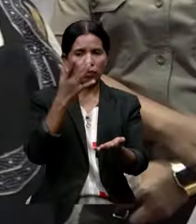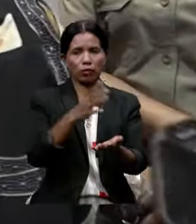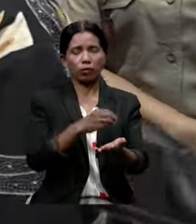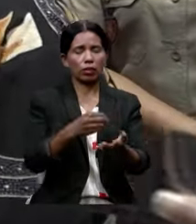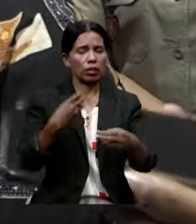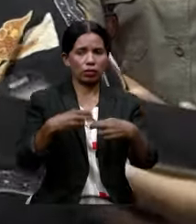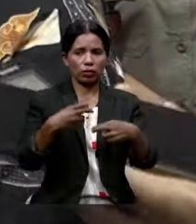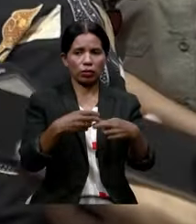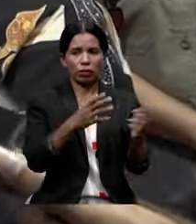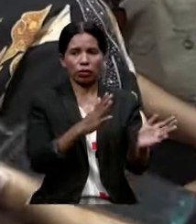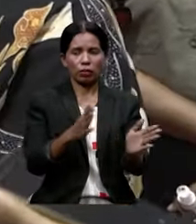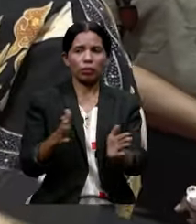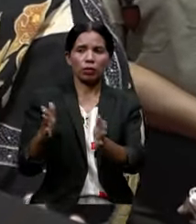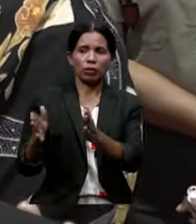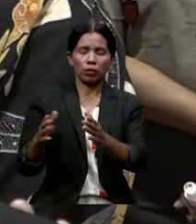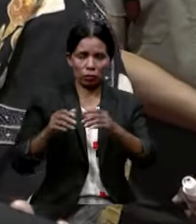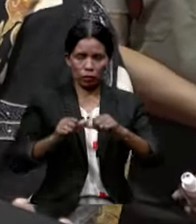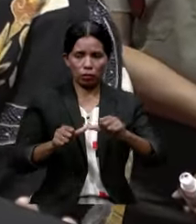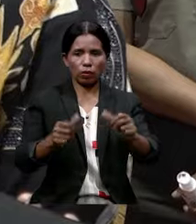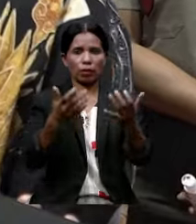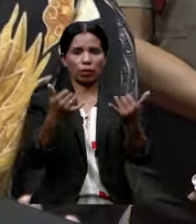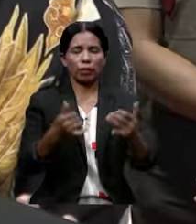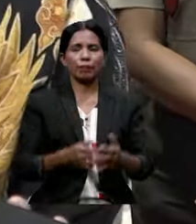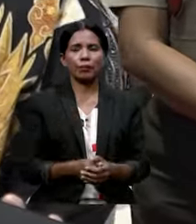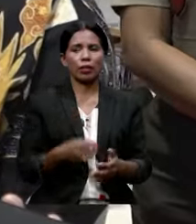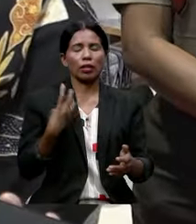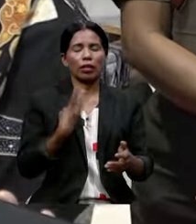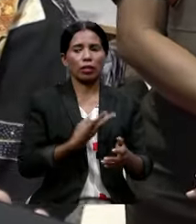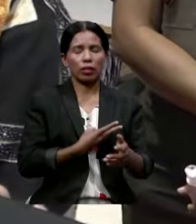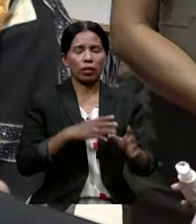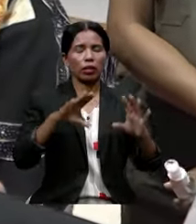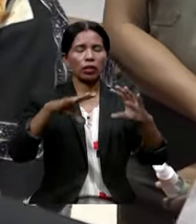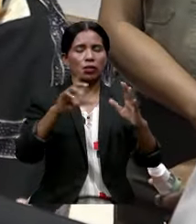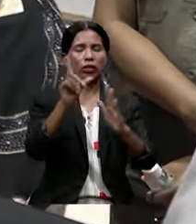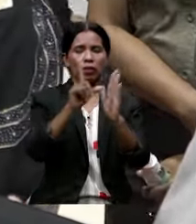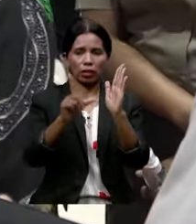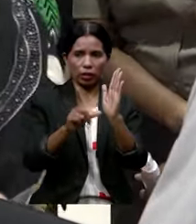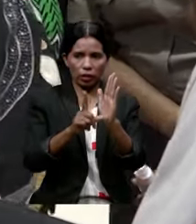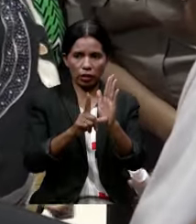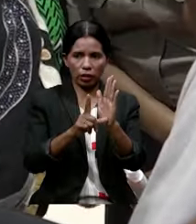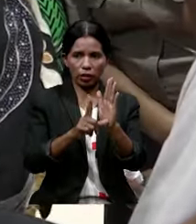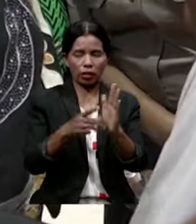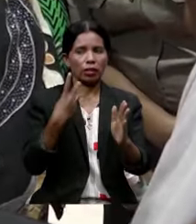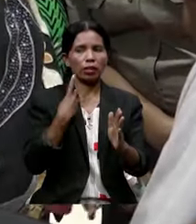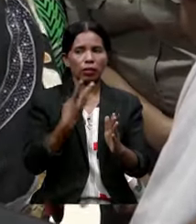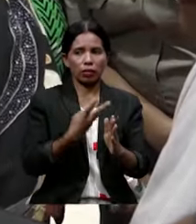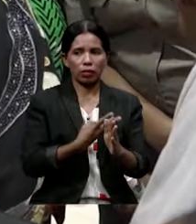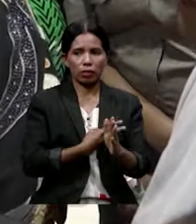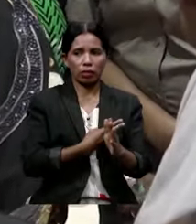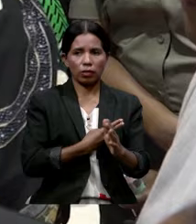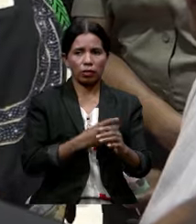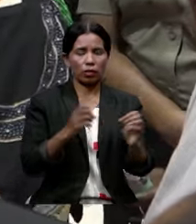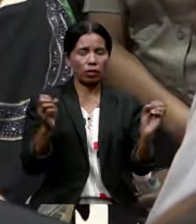perigoso. O processo lá, e tinha constituição, e tinha leis, claro,